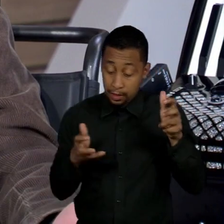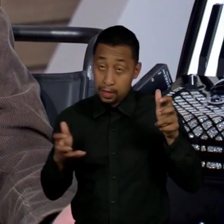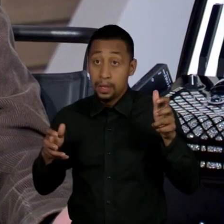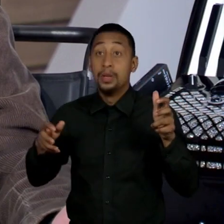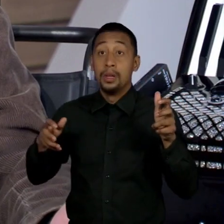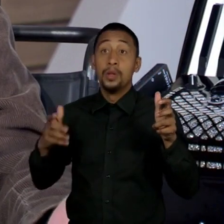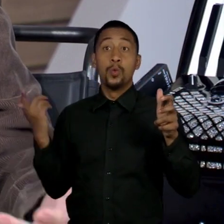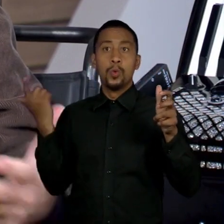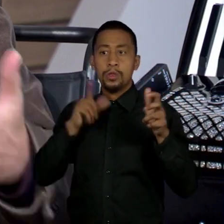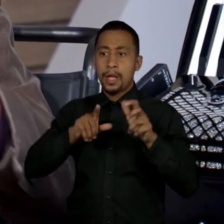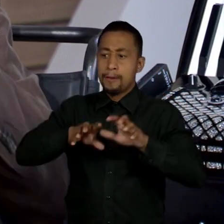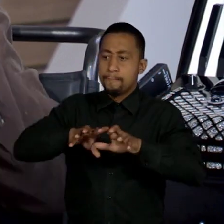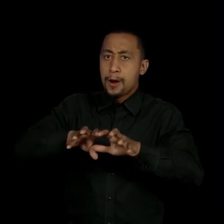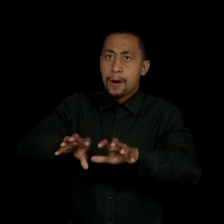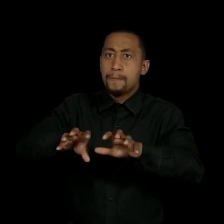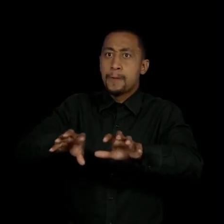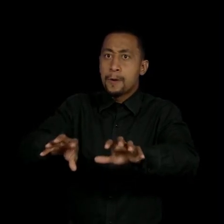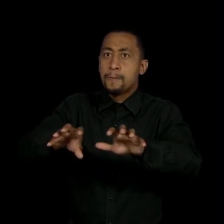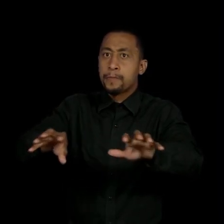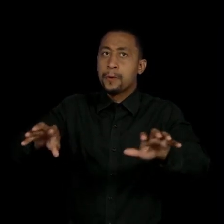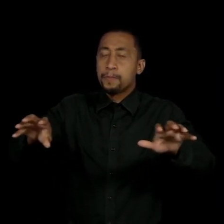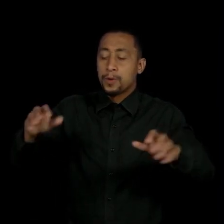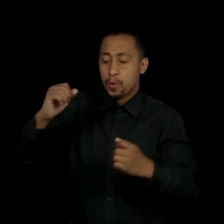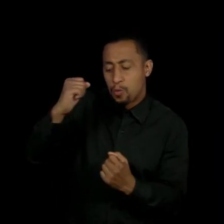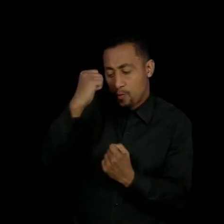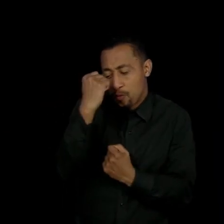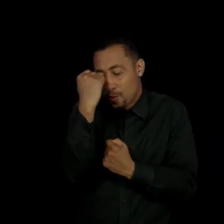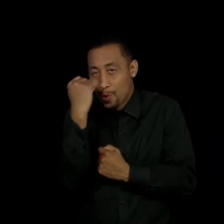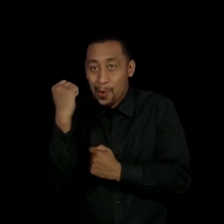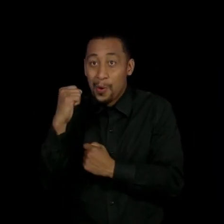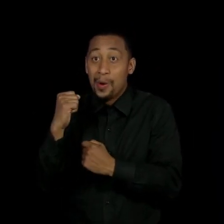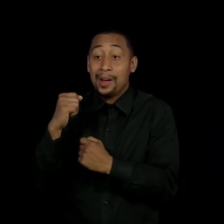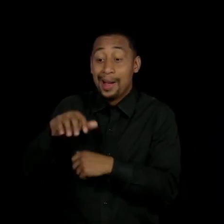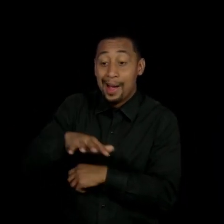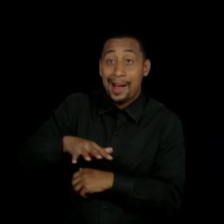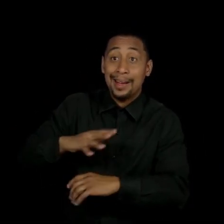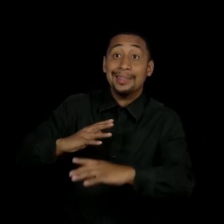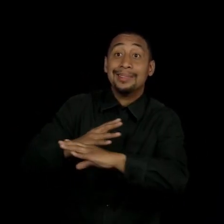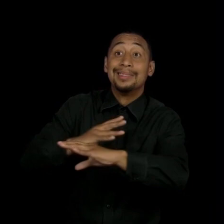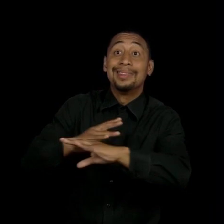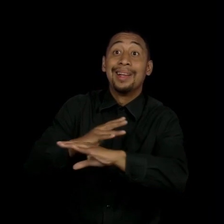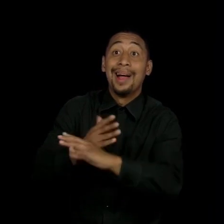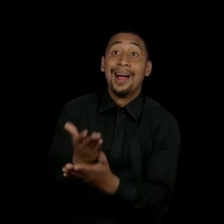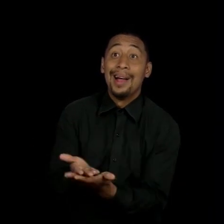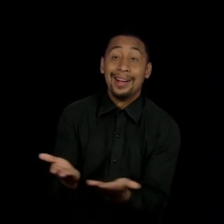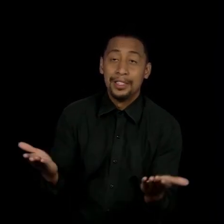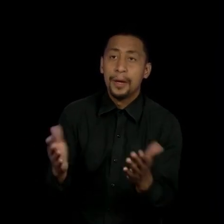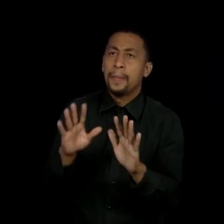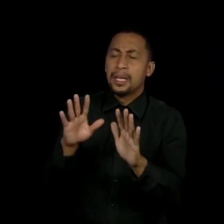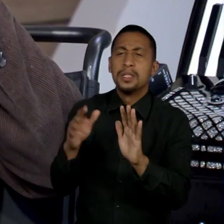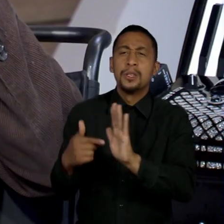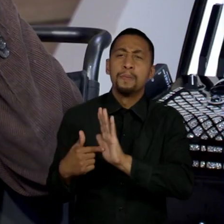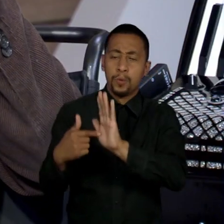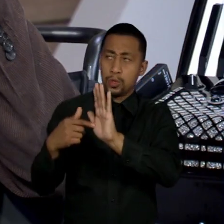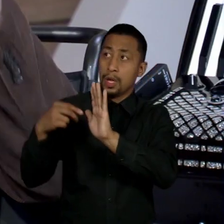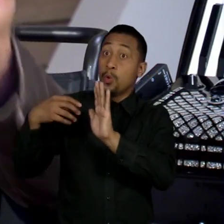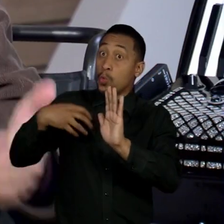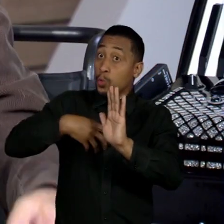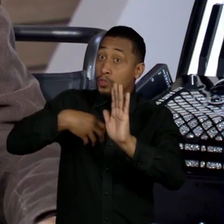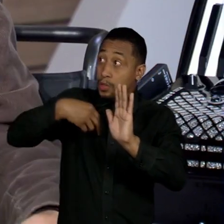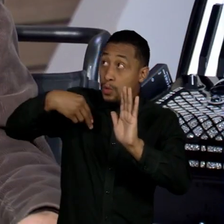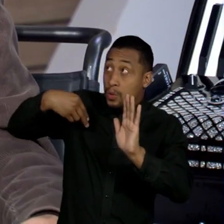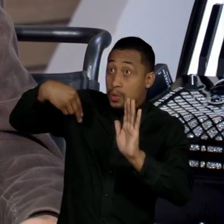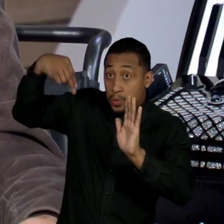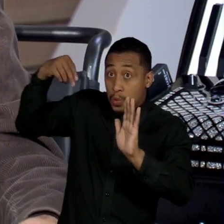ele. Então, todo o cenário nordestino, ele descreve não só na canção, mas no